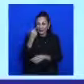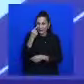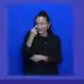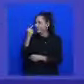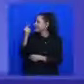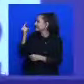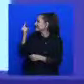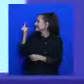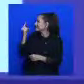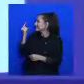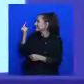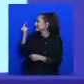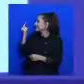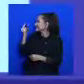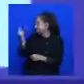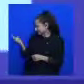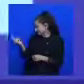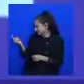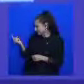posicionadas, valendo!